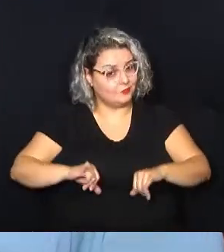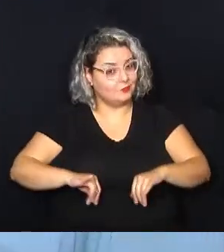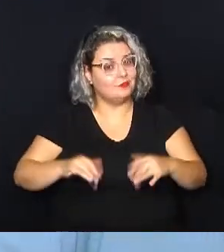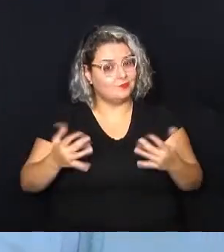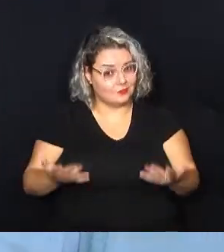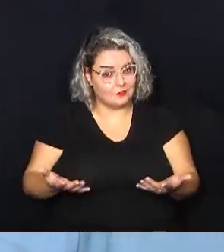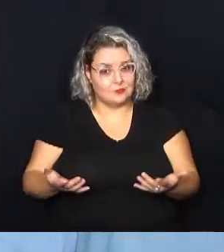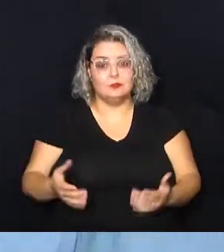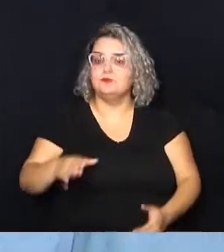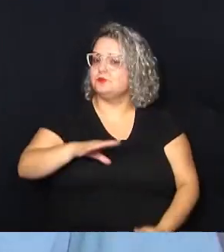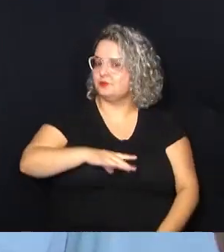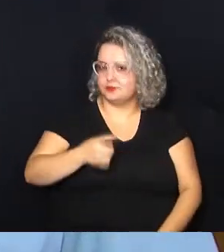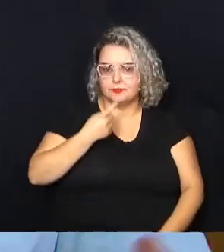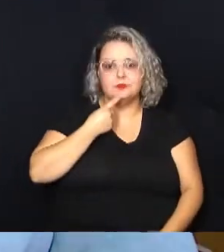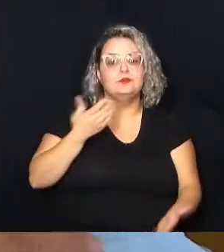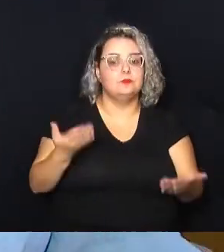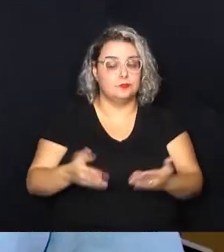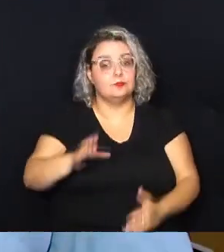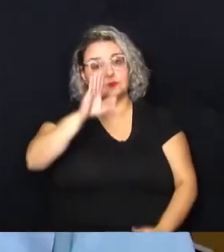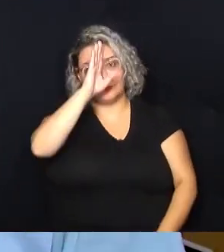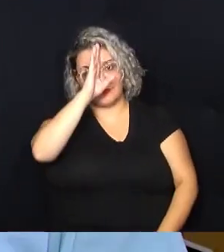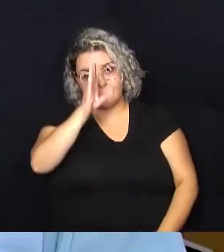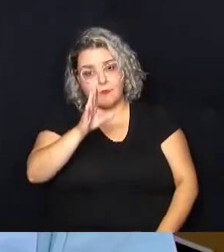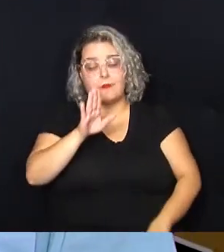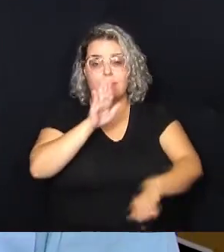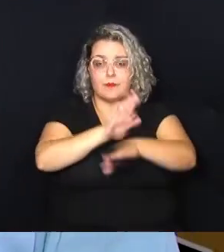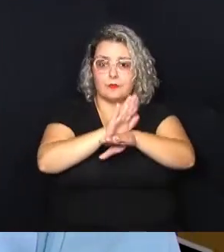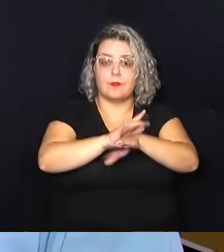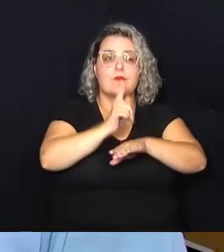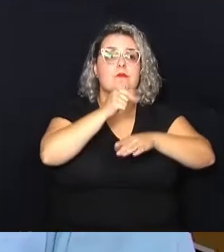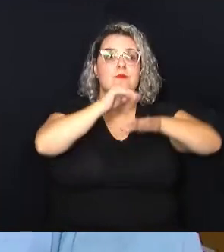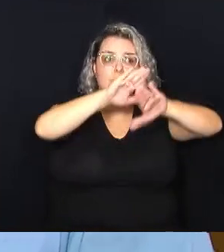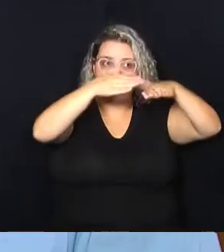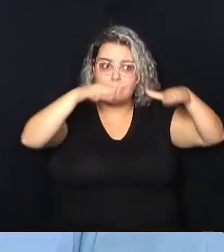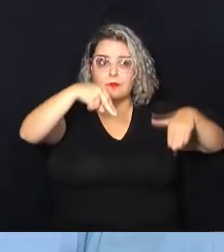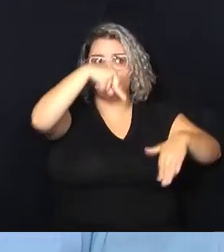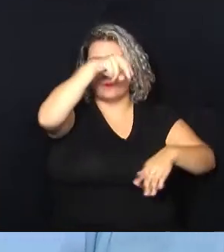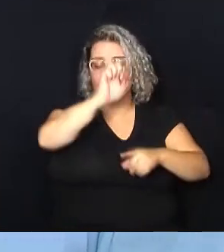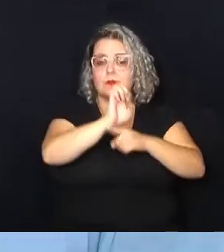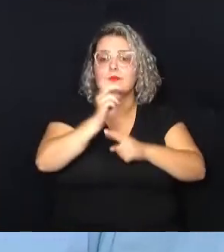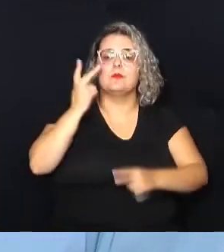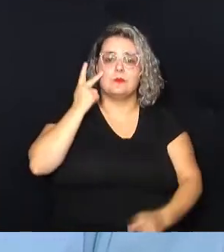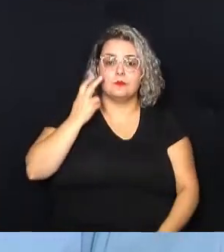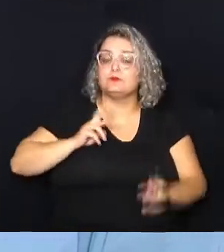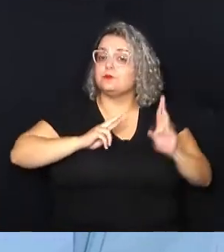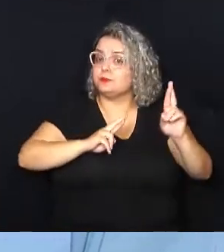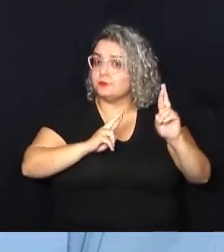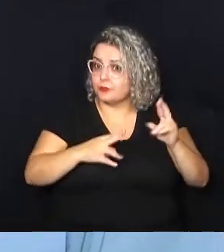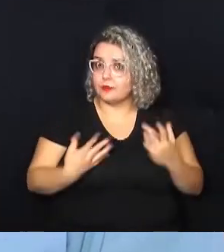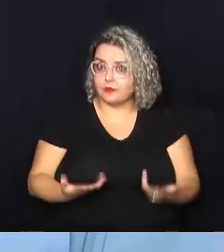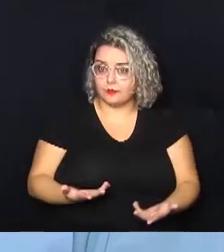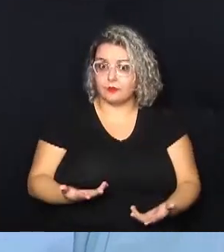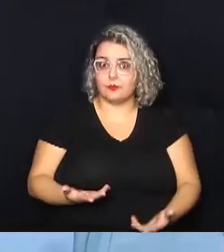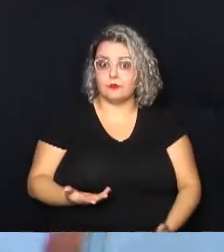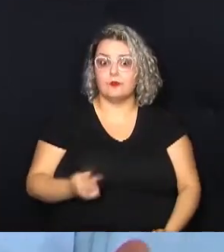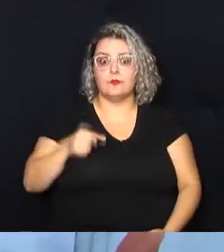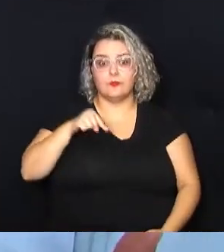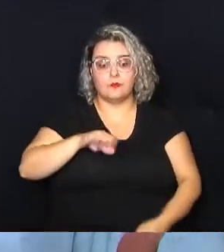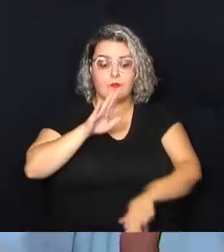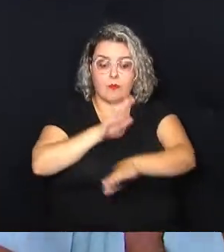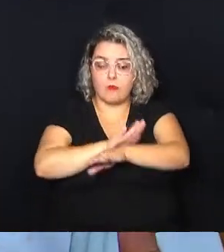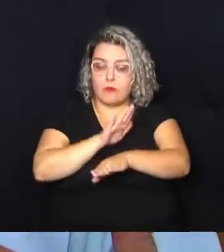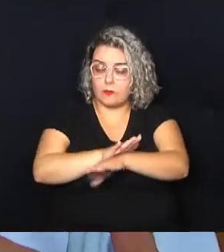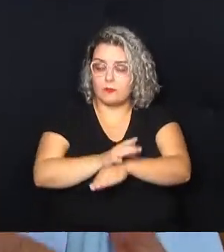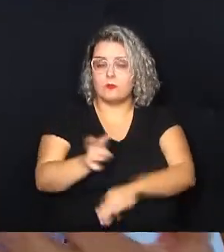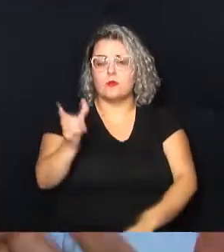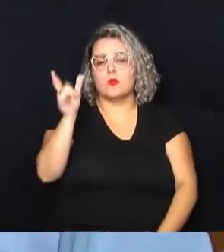chuvas né tanto em Campinas e agora principalmente ajudando também o litoral norte a gente espera que isso